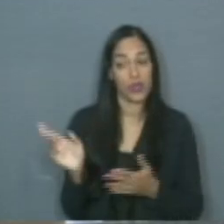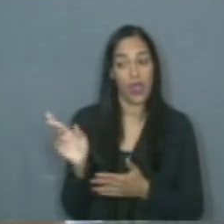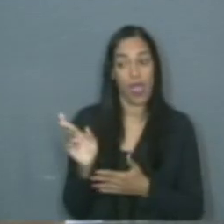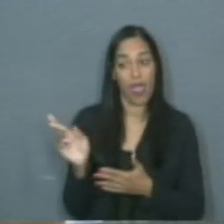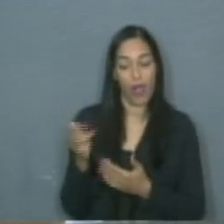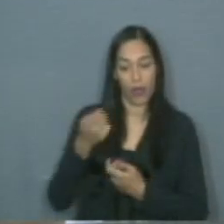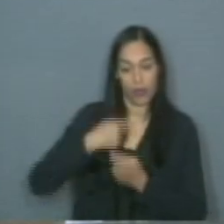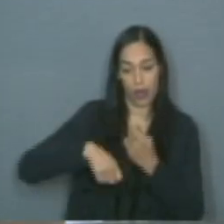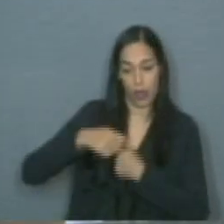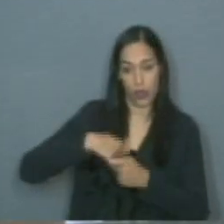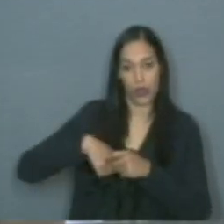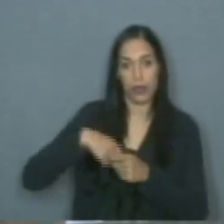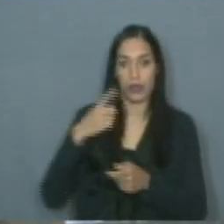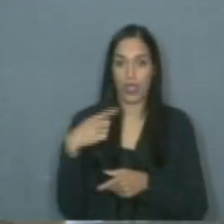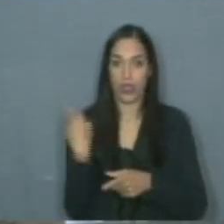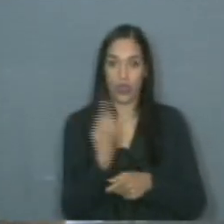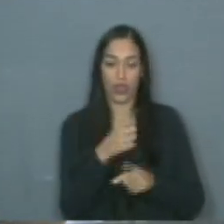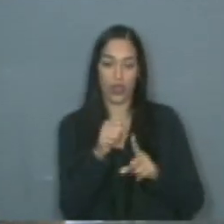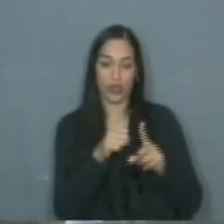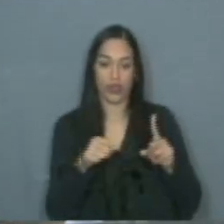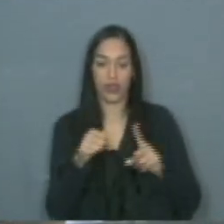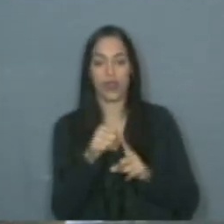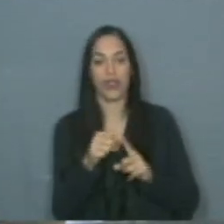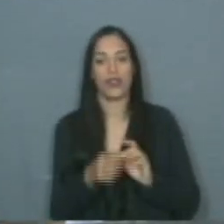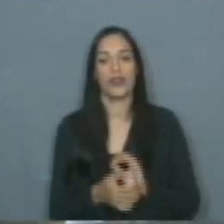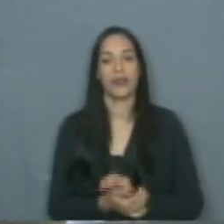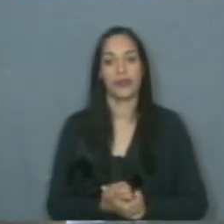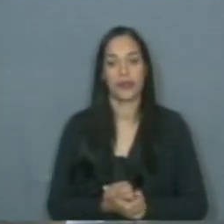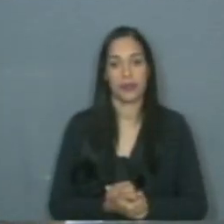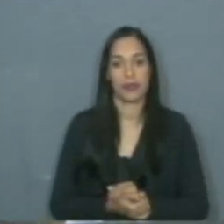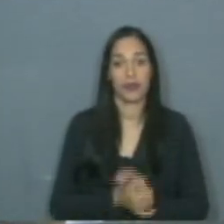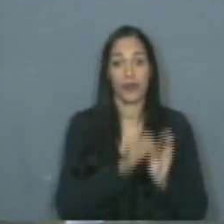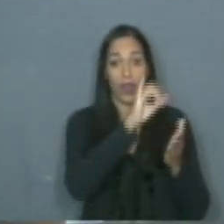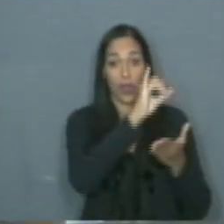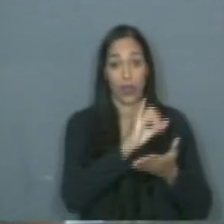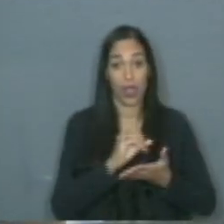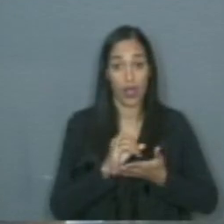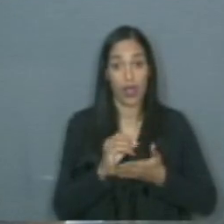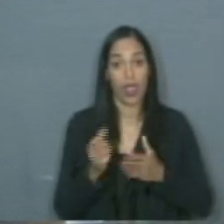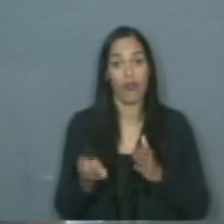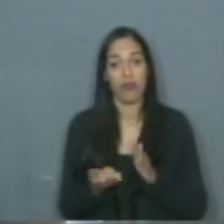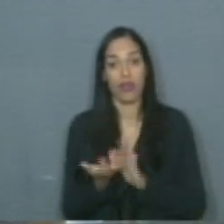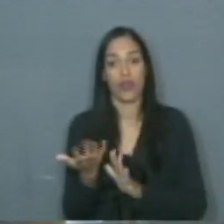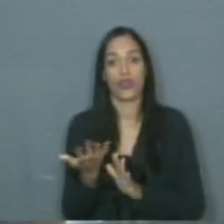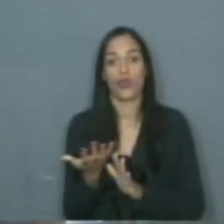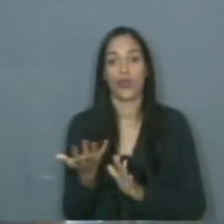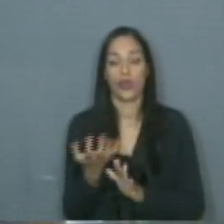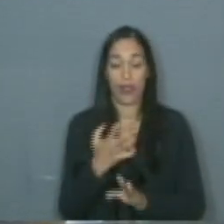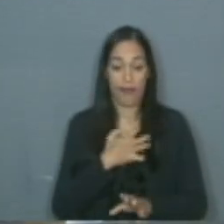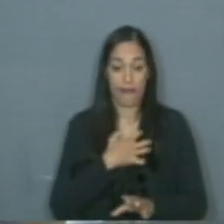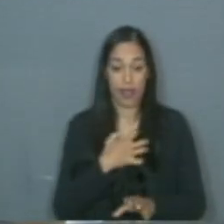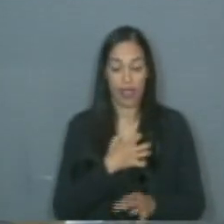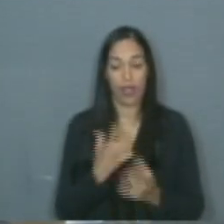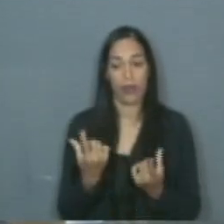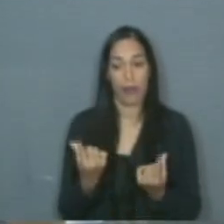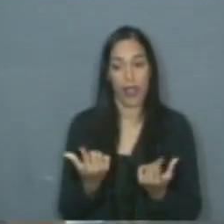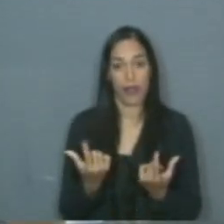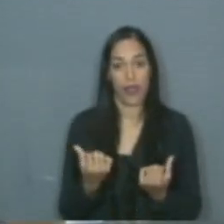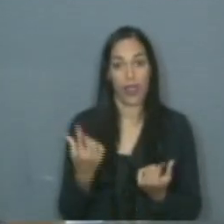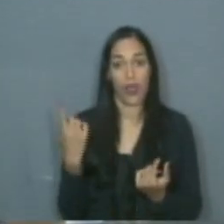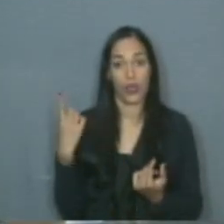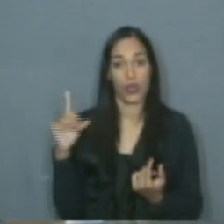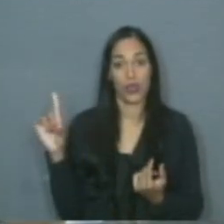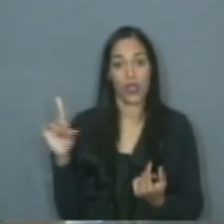nossas vidas. A pessoa indiretamente está comendo o produto que é afetado pelo valor do dólar, que com o